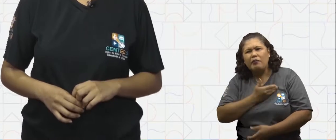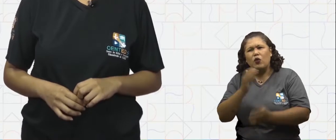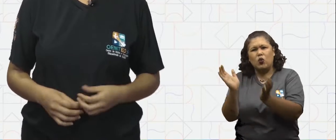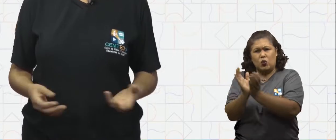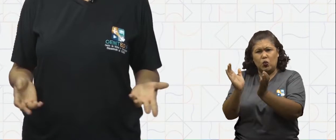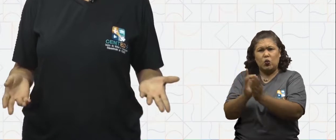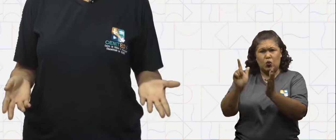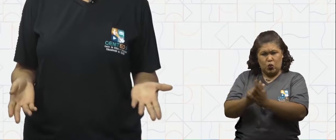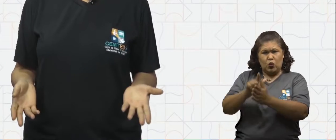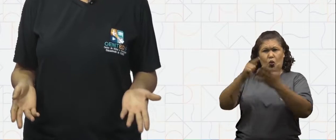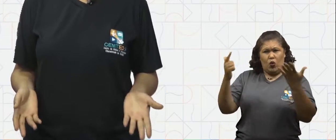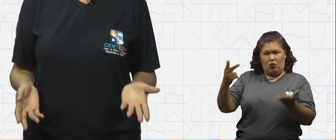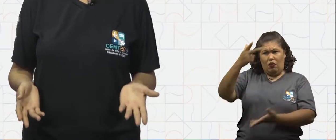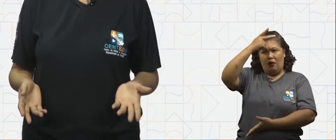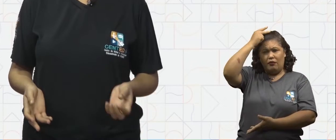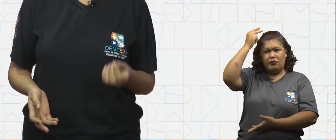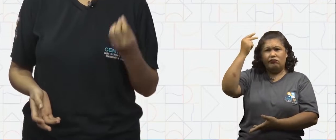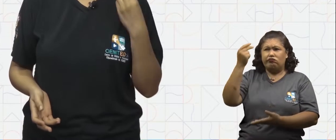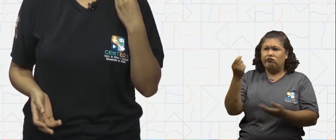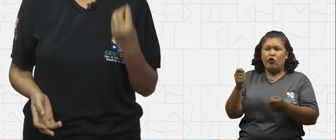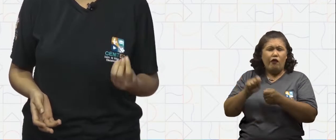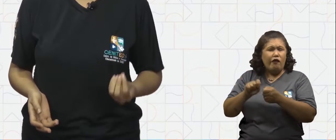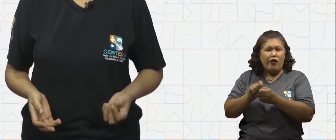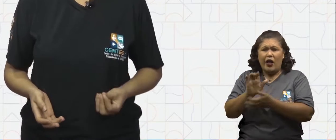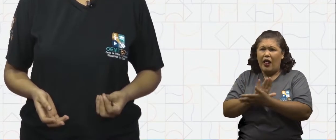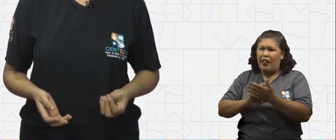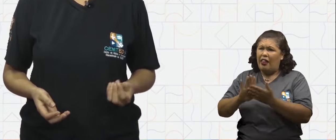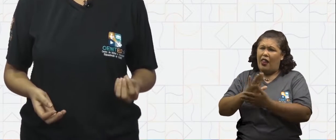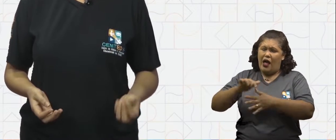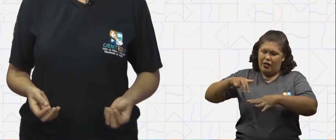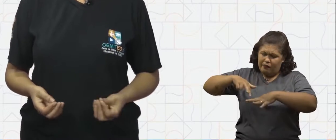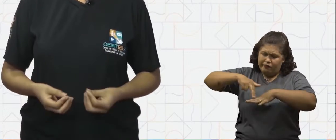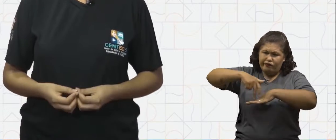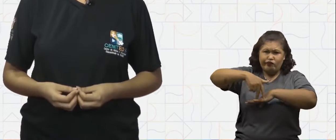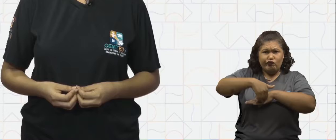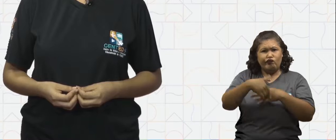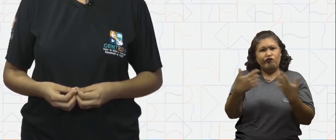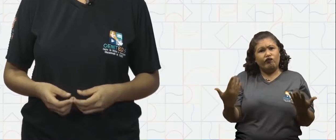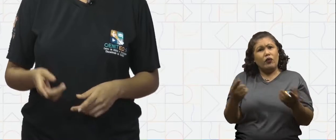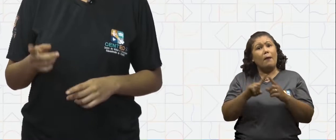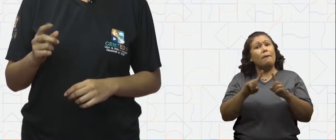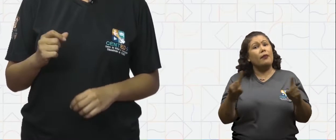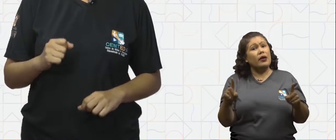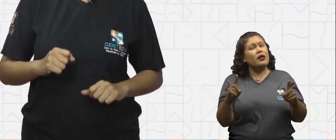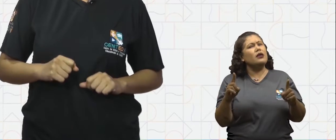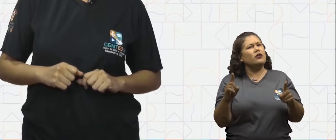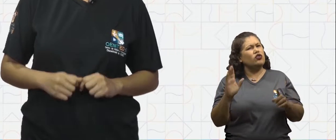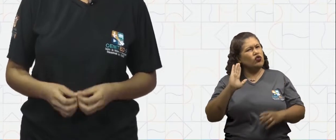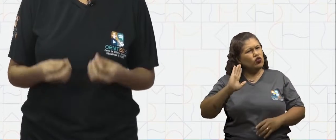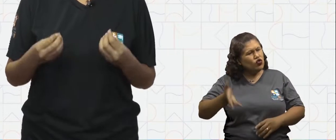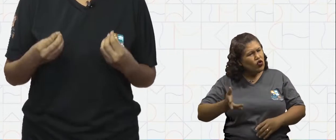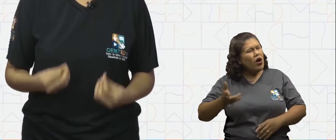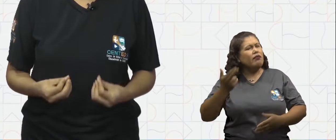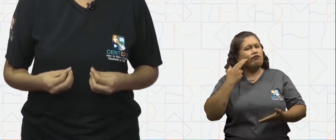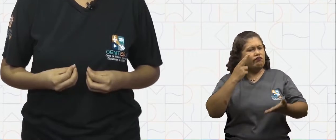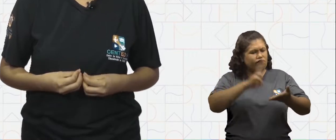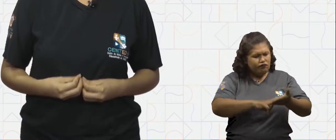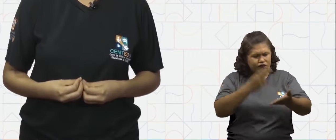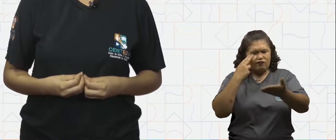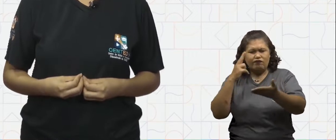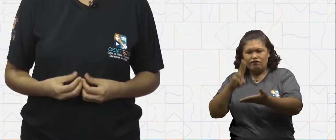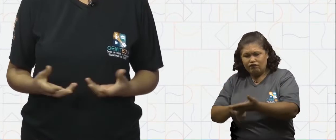Jornal Aricional ainda não fez a notícia sobre a faixa de pedestre da escola de vocês. Se bem que recebemos